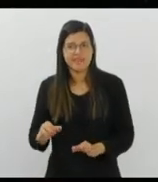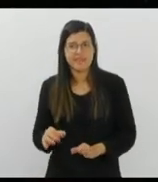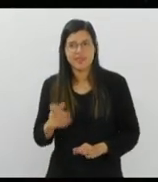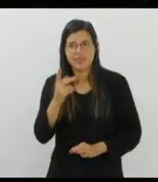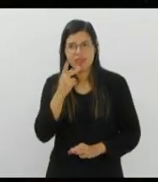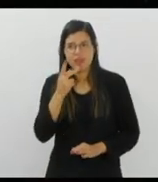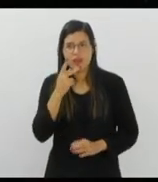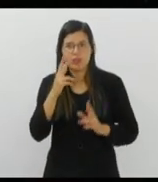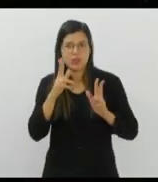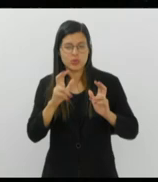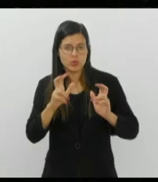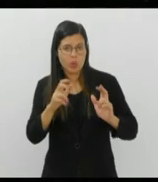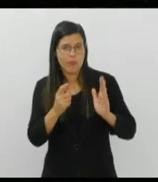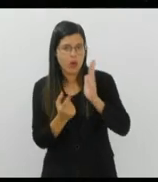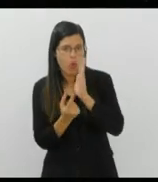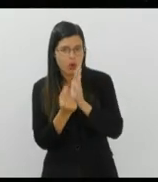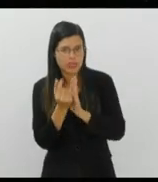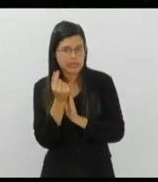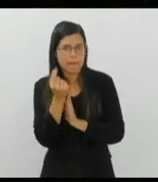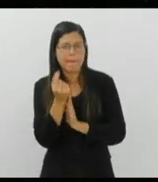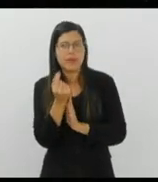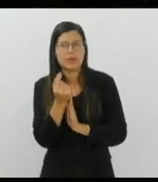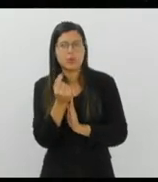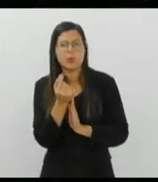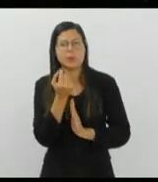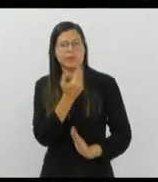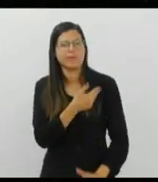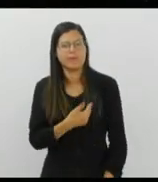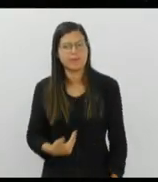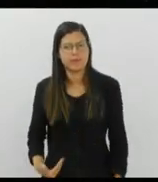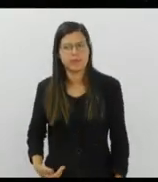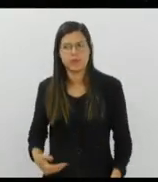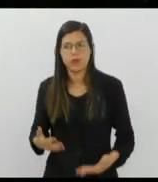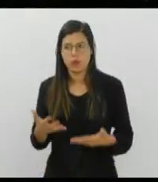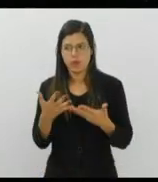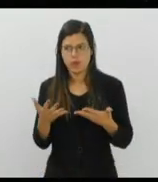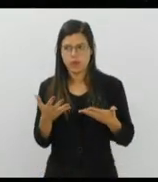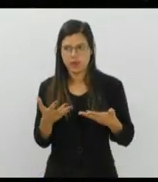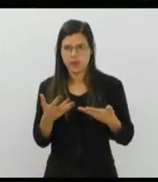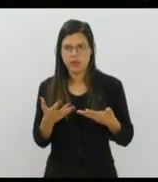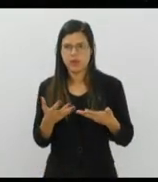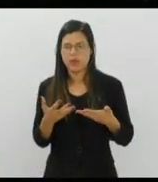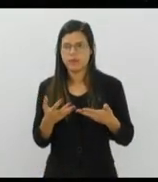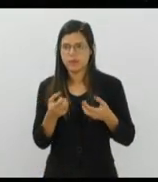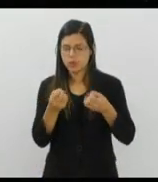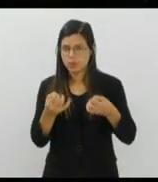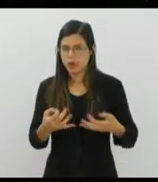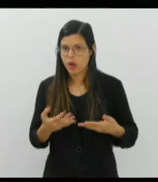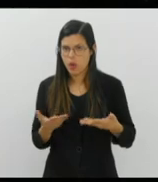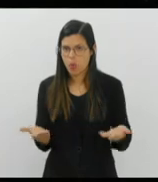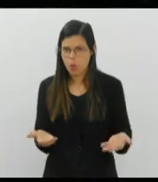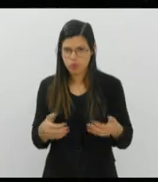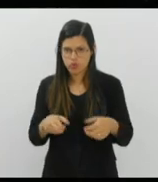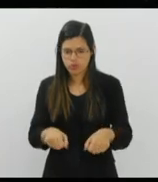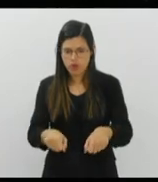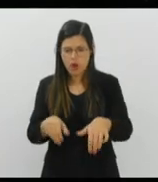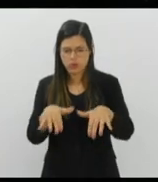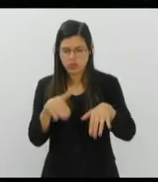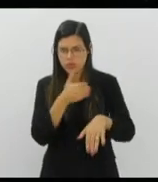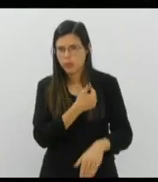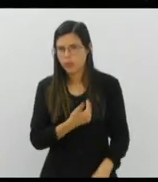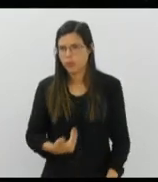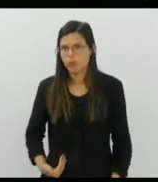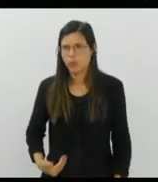do orçamento público, eu só queria deixar aqui claro. Hoje, na audiência pública, presidida